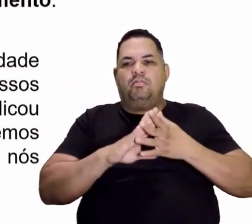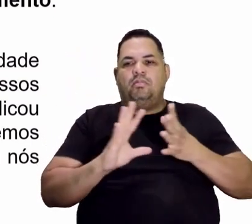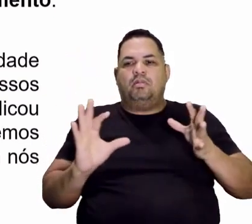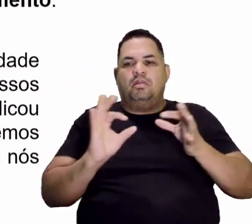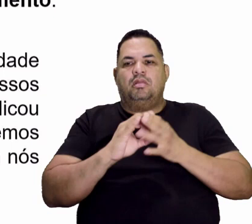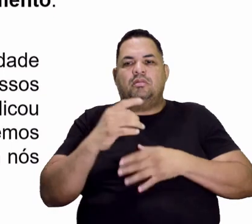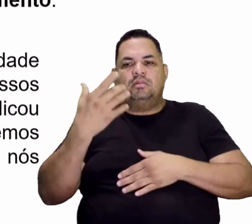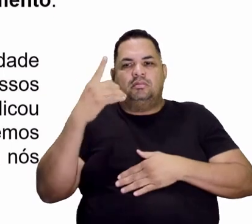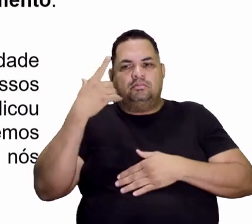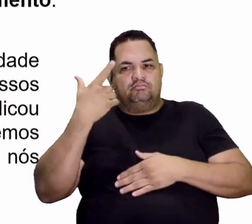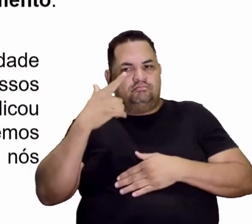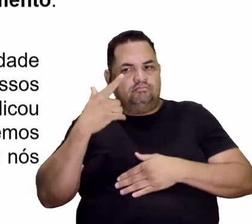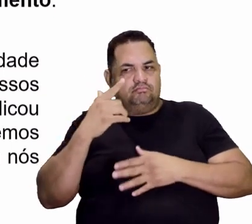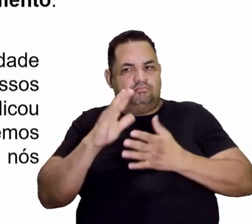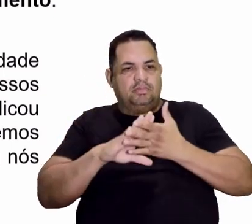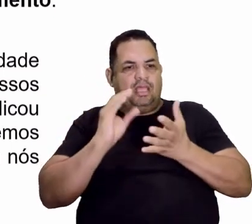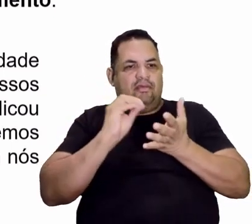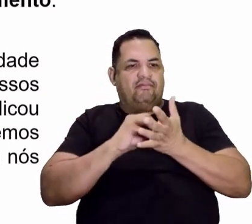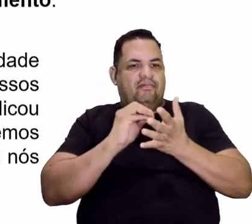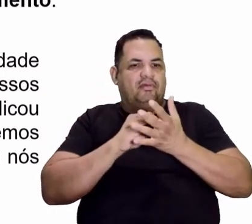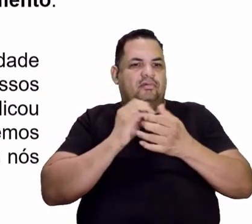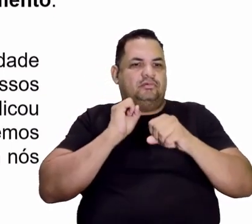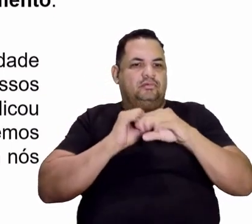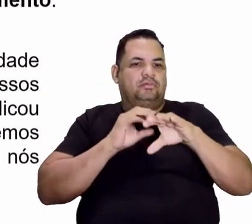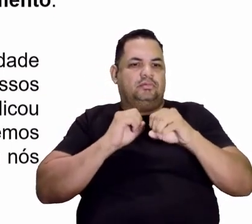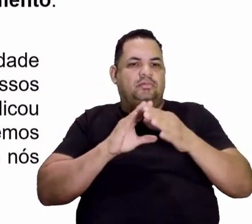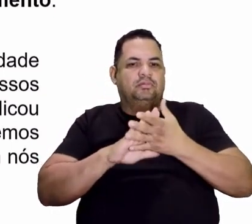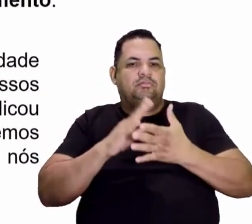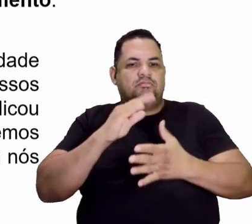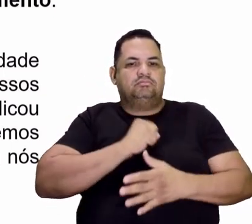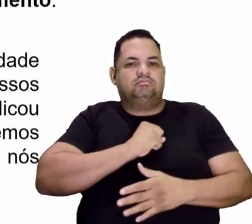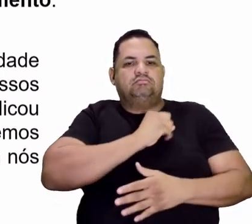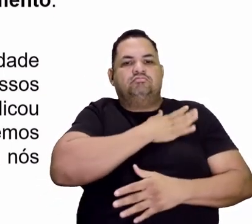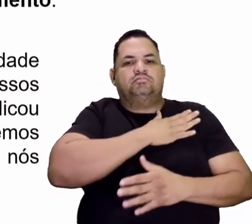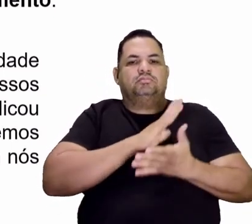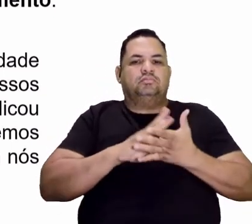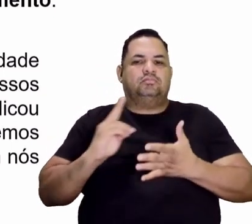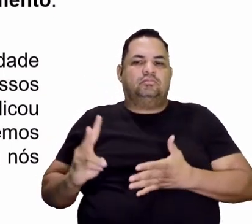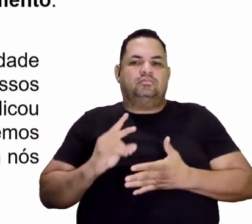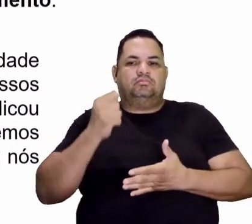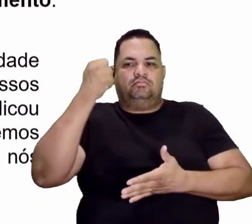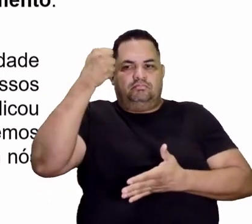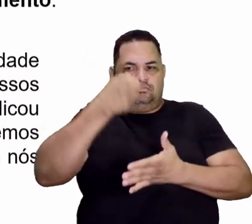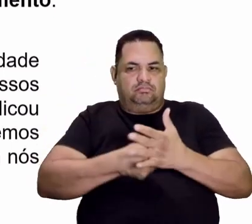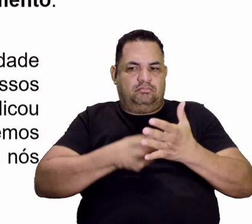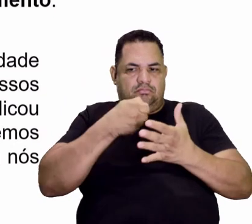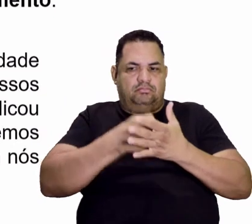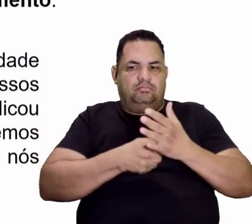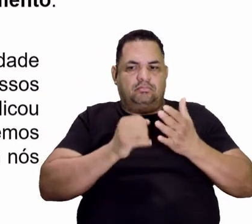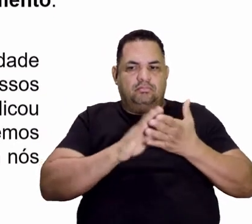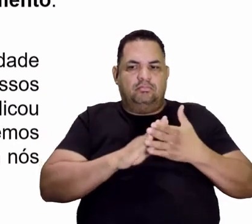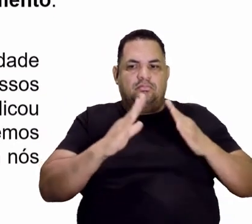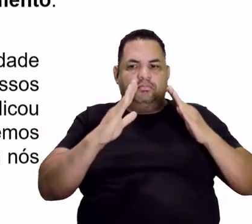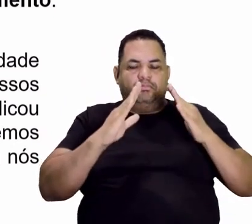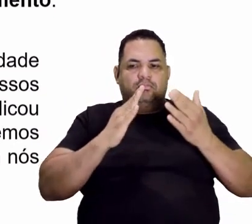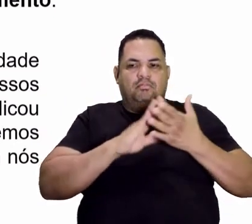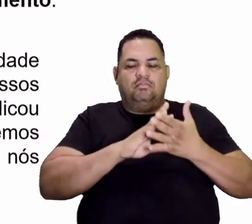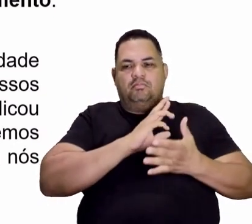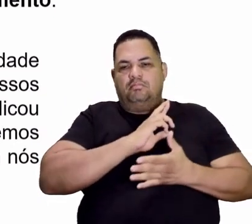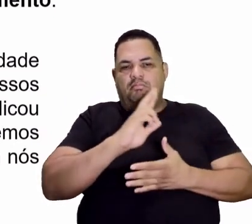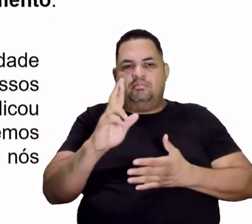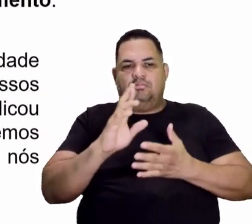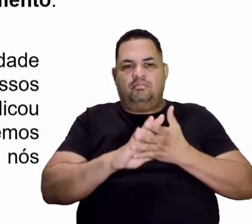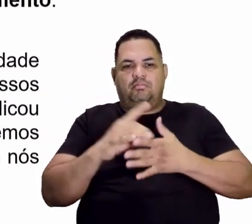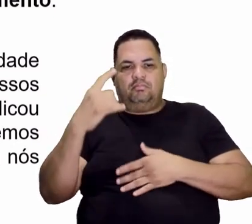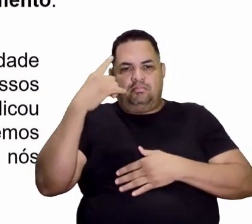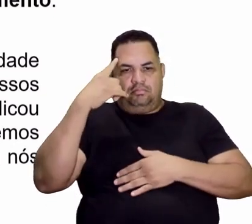Estava preso à ignorância, à falta de educação e à ditadura de valores impostos pelas instituições religiosas. O